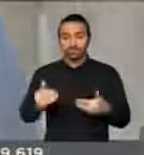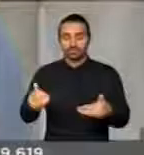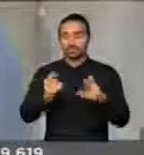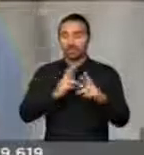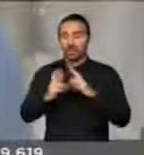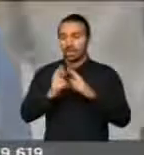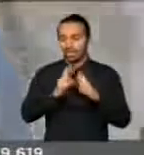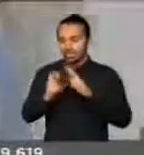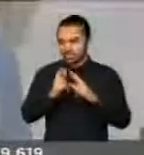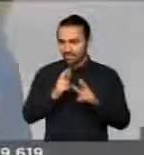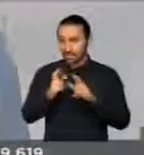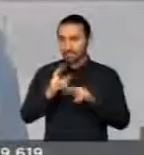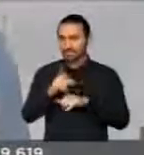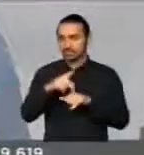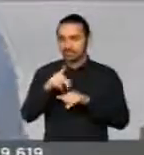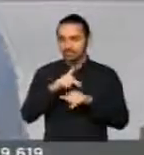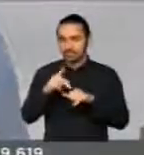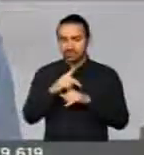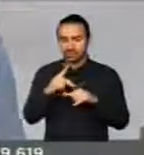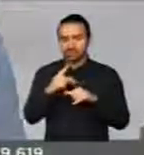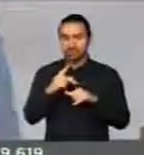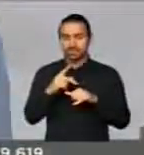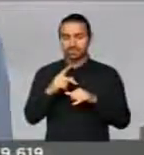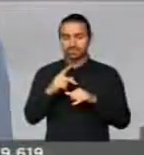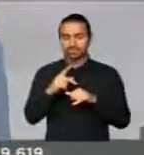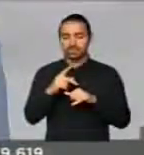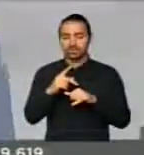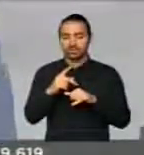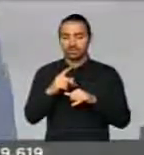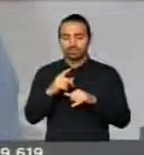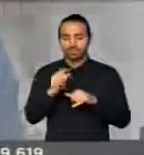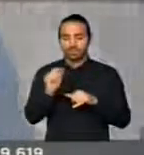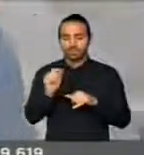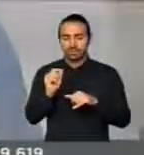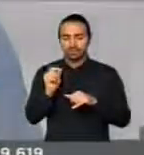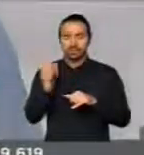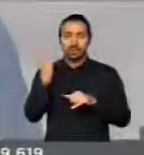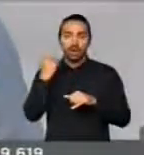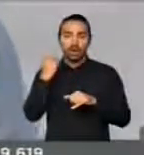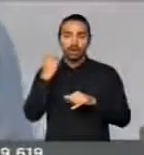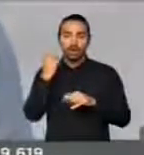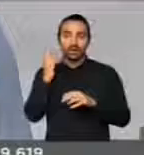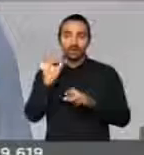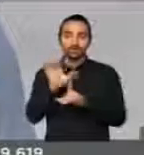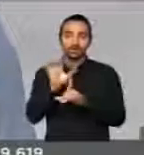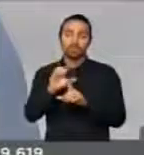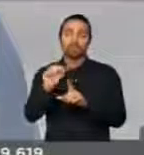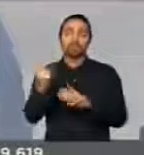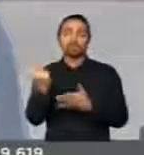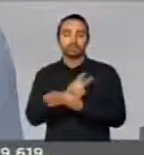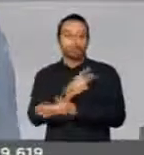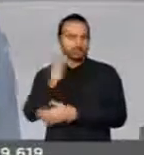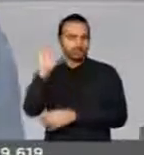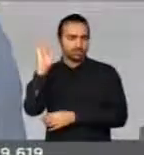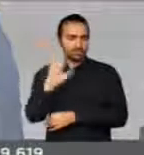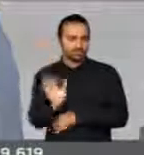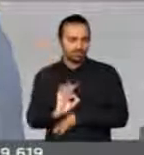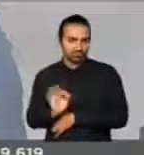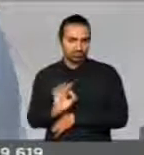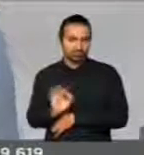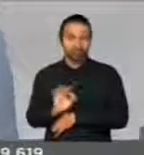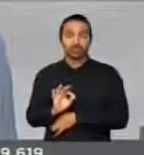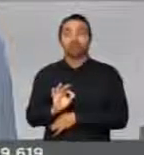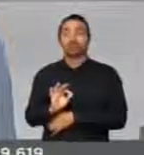Relações Exteriores acerca de uma possível avaliação do que está ocorrendo no país. Sem dúvida nenhuma, a Organização